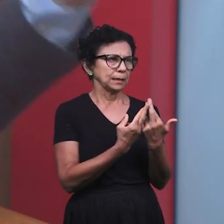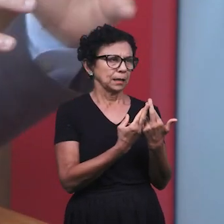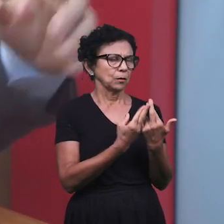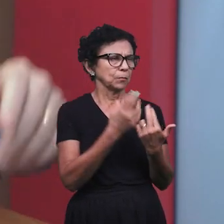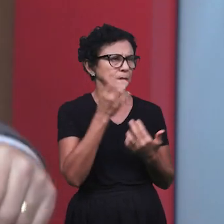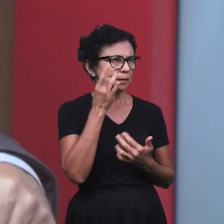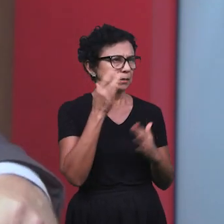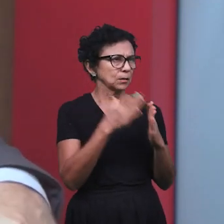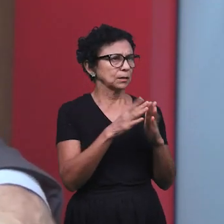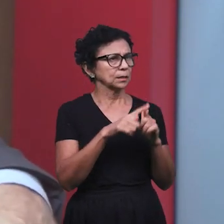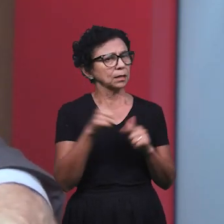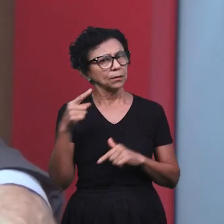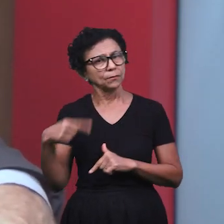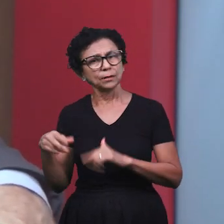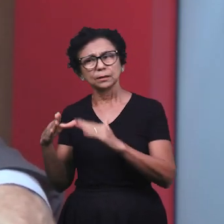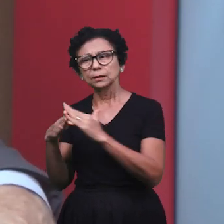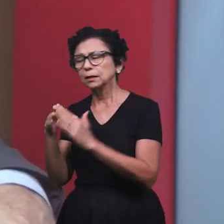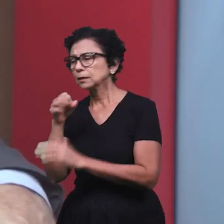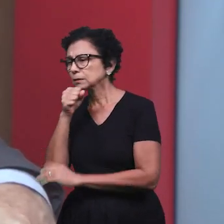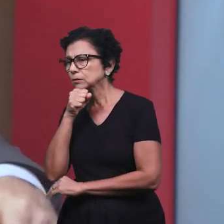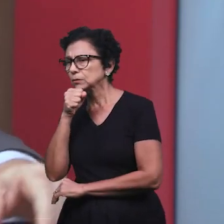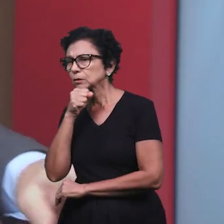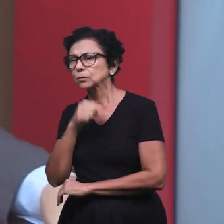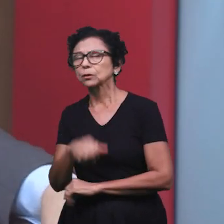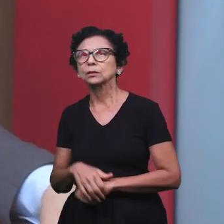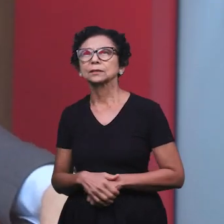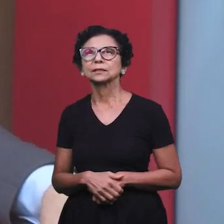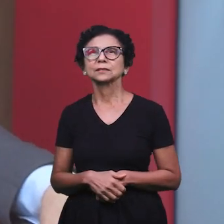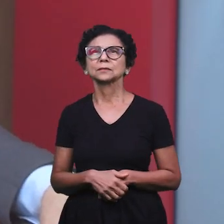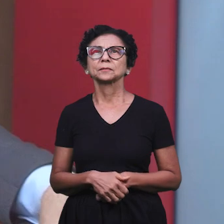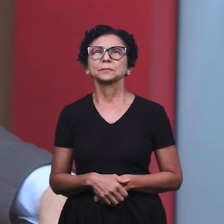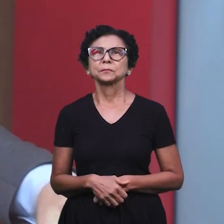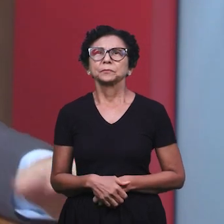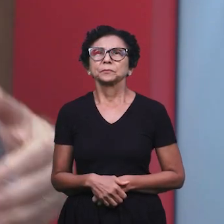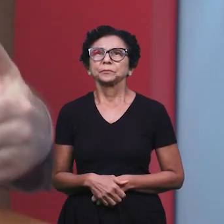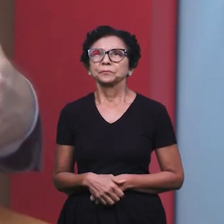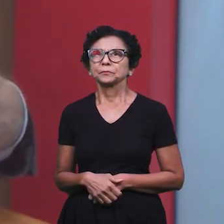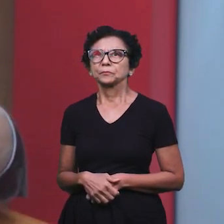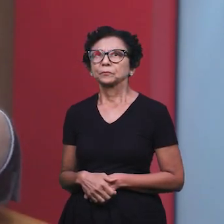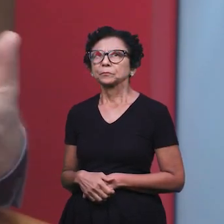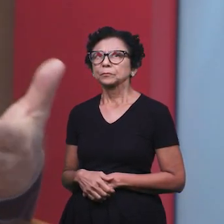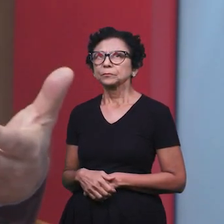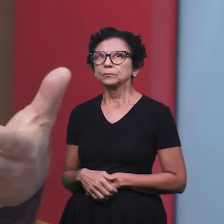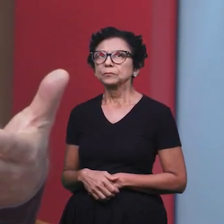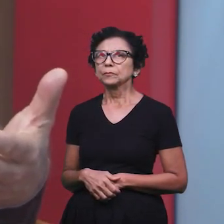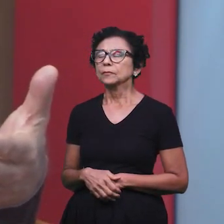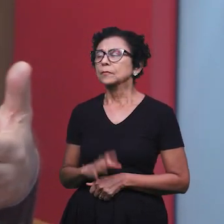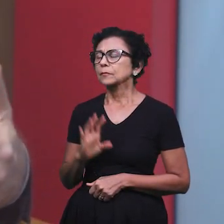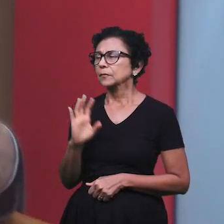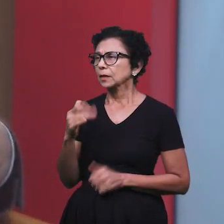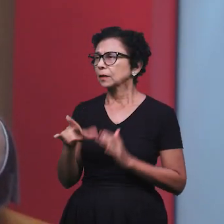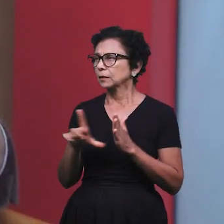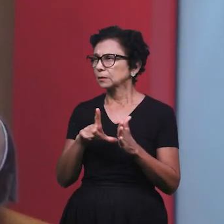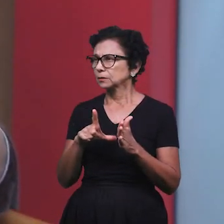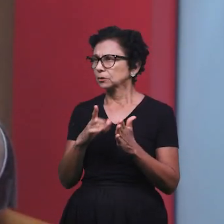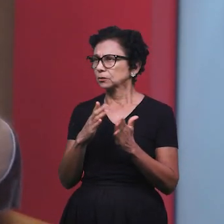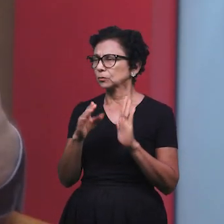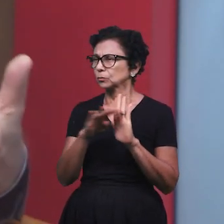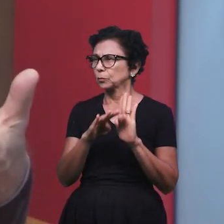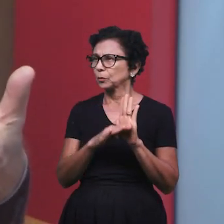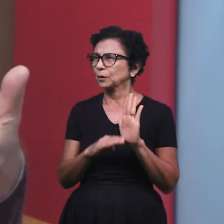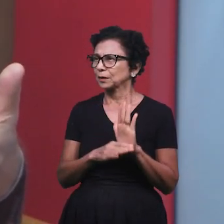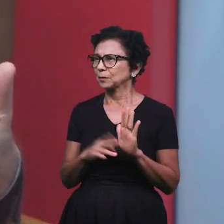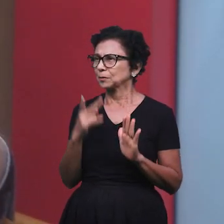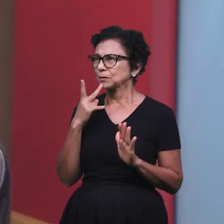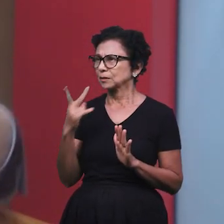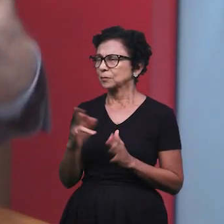na casa de um idoso. Eu estava conversando com você antes aqui, você falou de uma visita. Você falou assim, hoje não